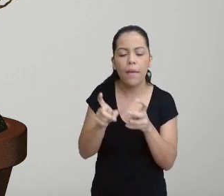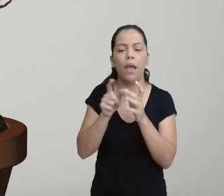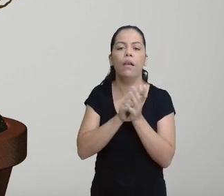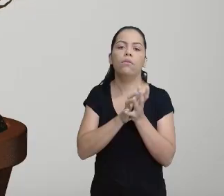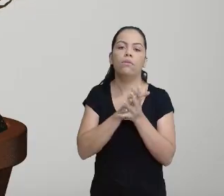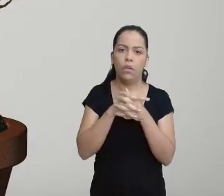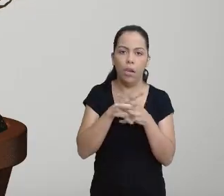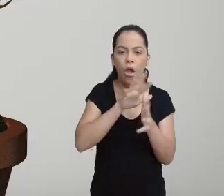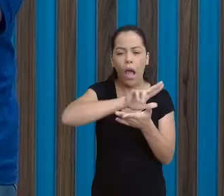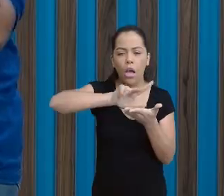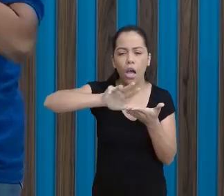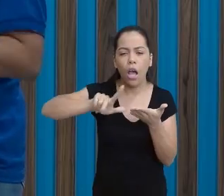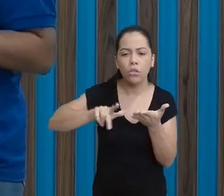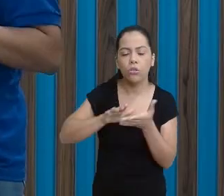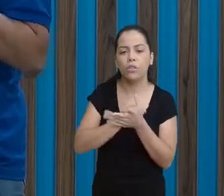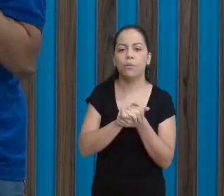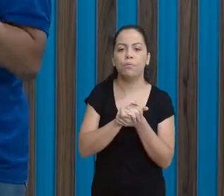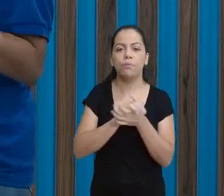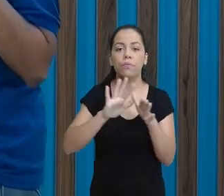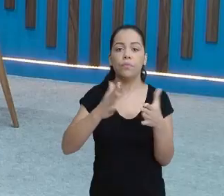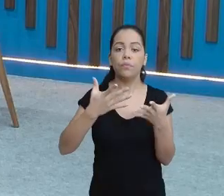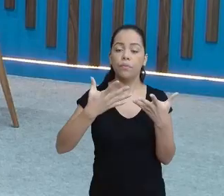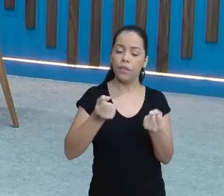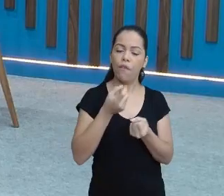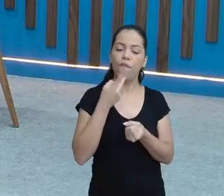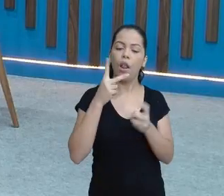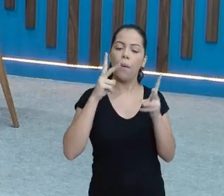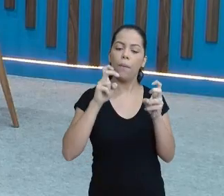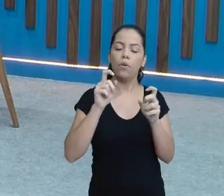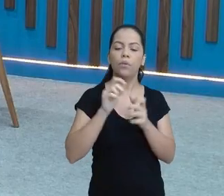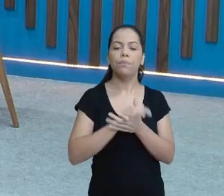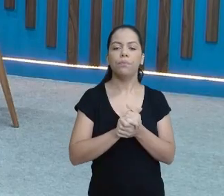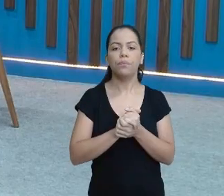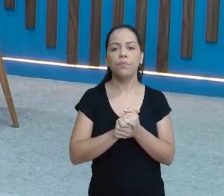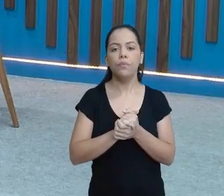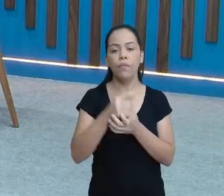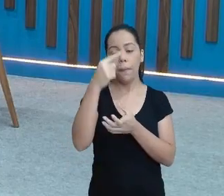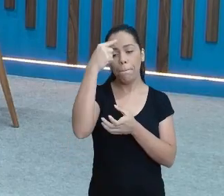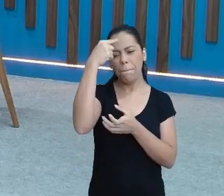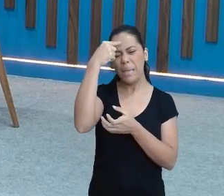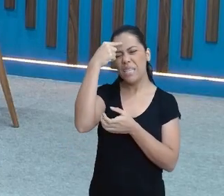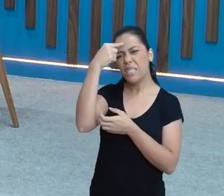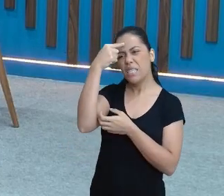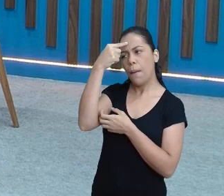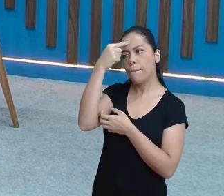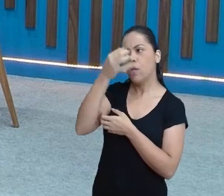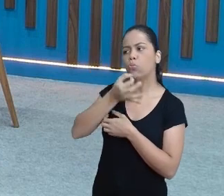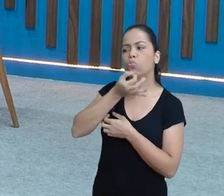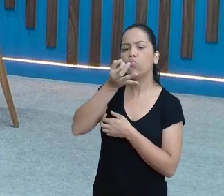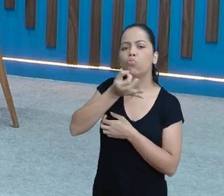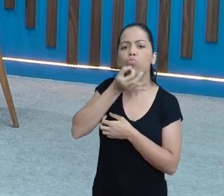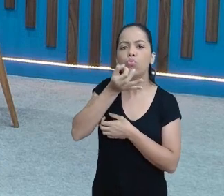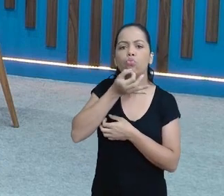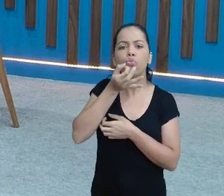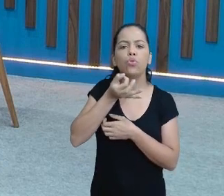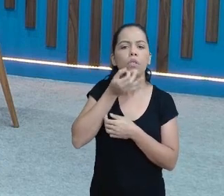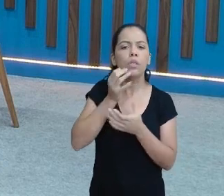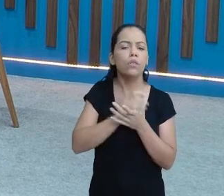coisa. Então, vamos falar um pouquinho sobre o pensamento crítico, certo? A gente